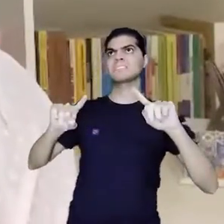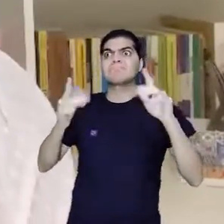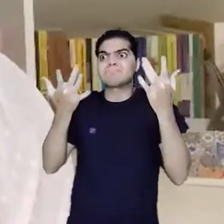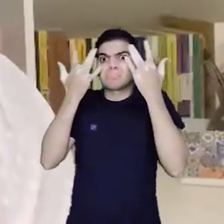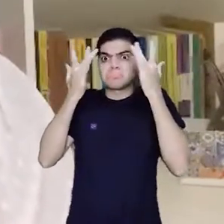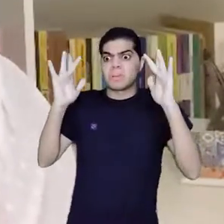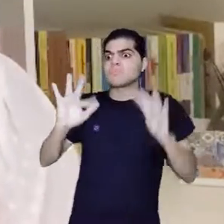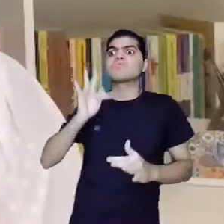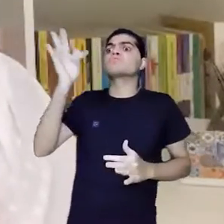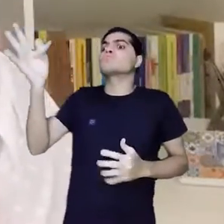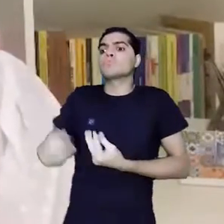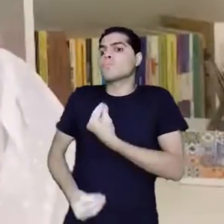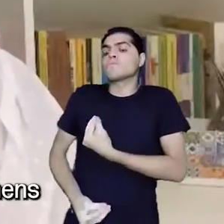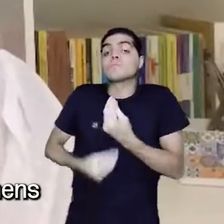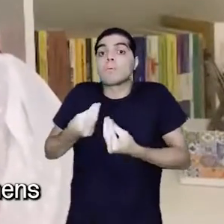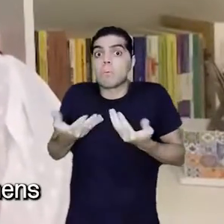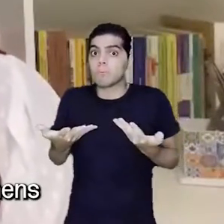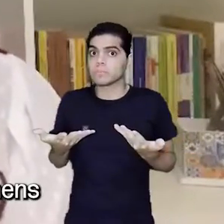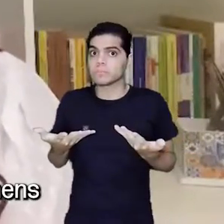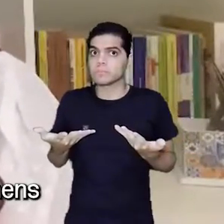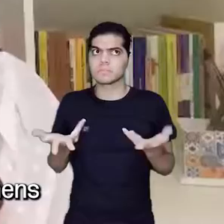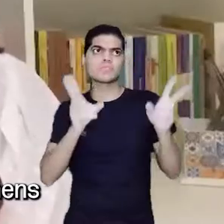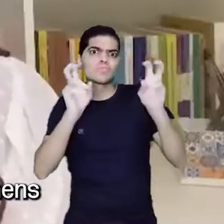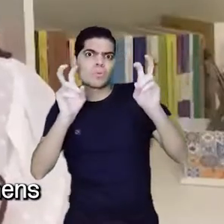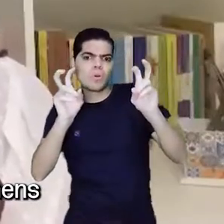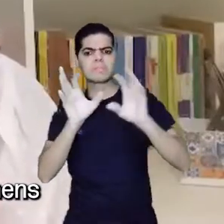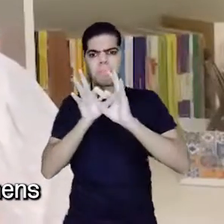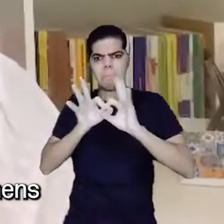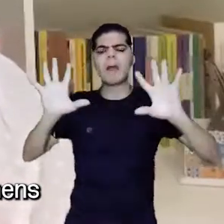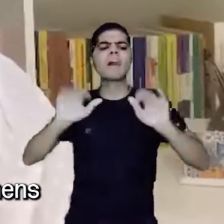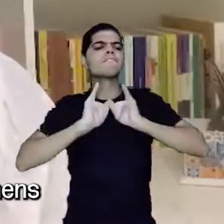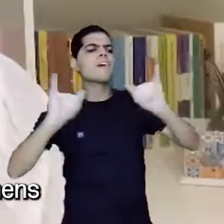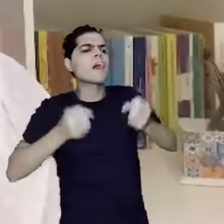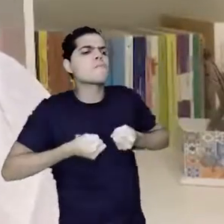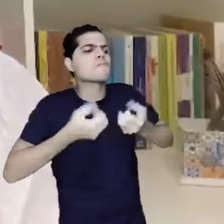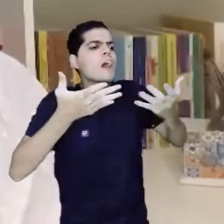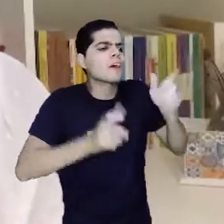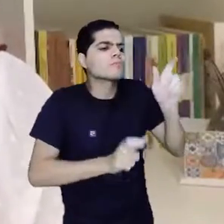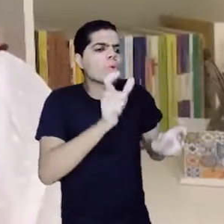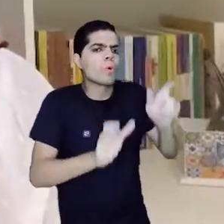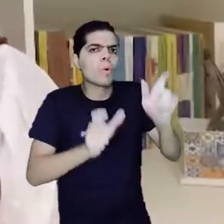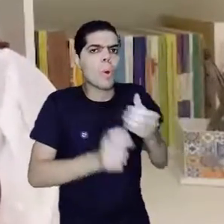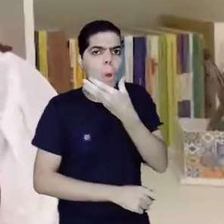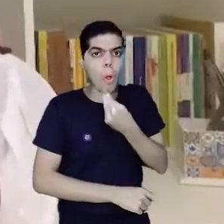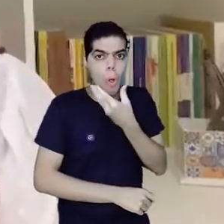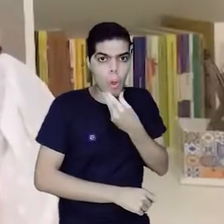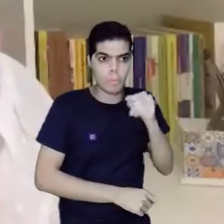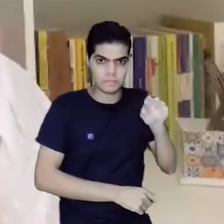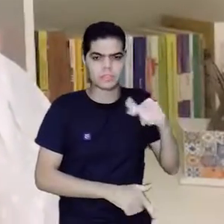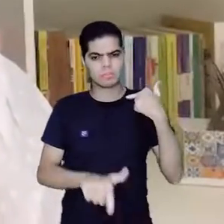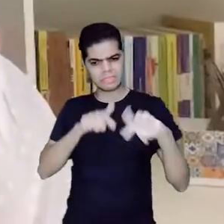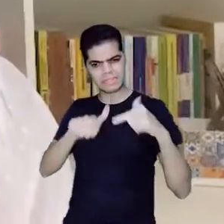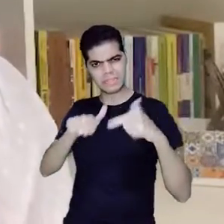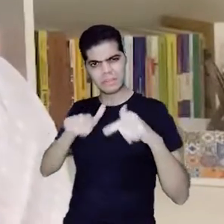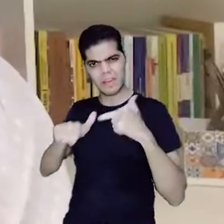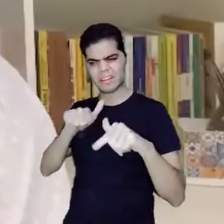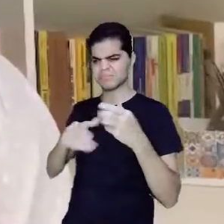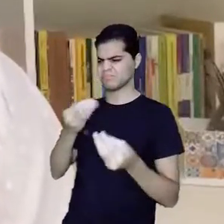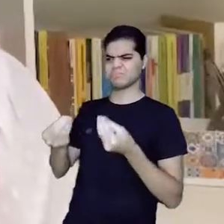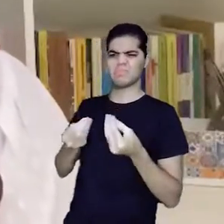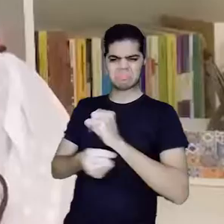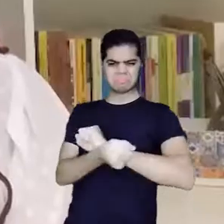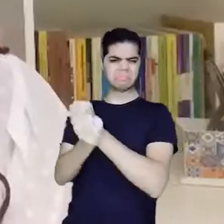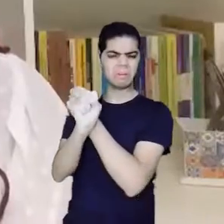terá o dia de amanhã? É possível falar independência para os homens que estão trabalhando em condições